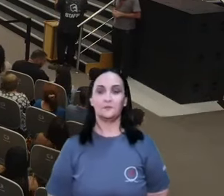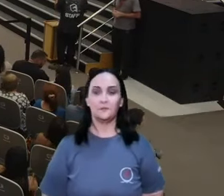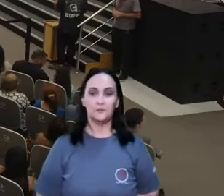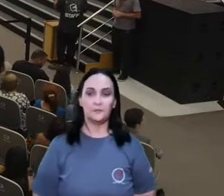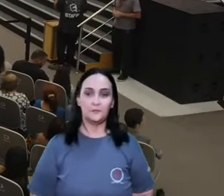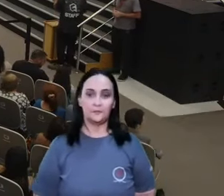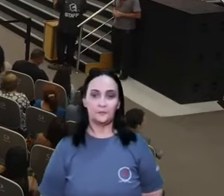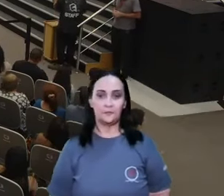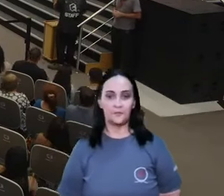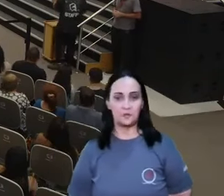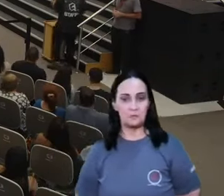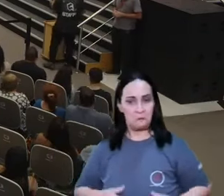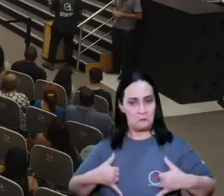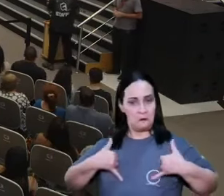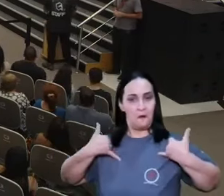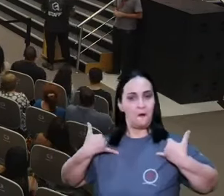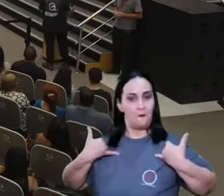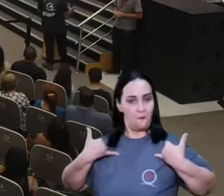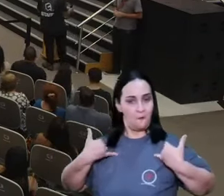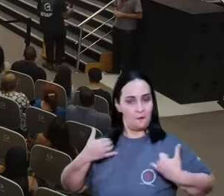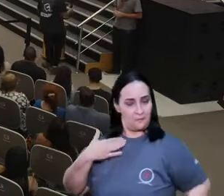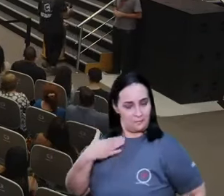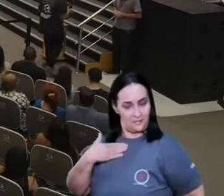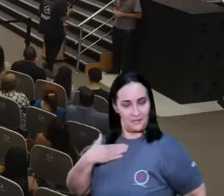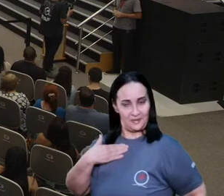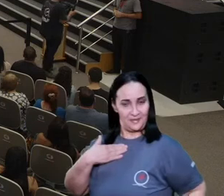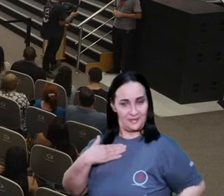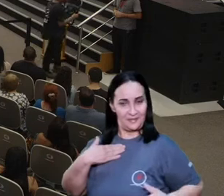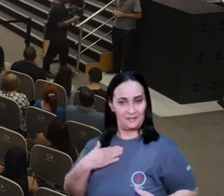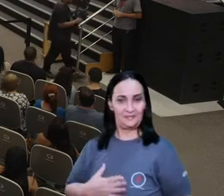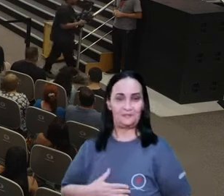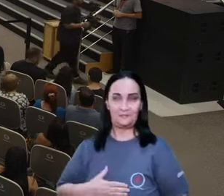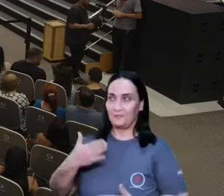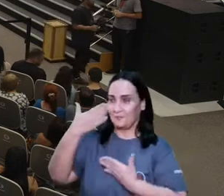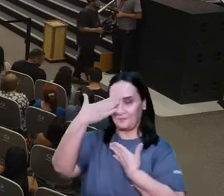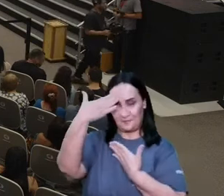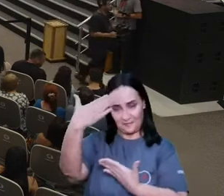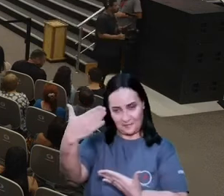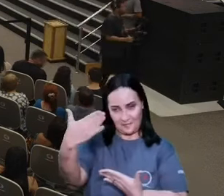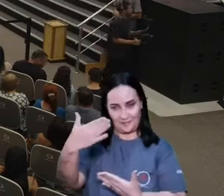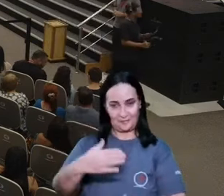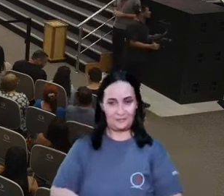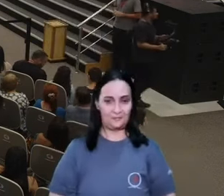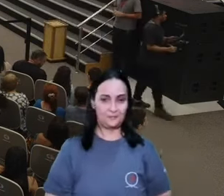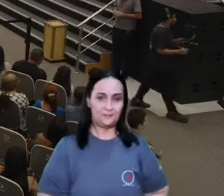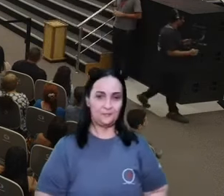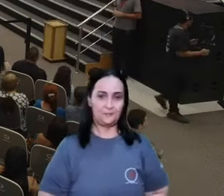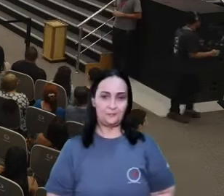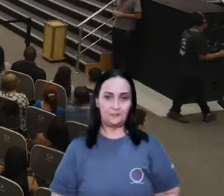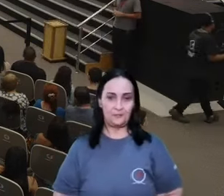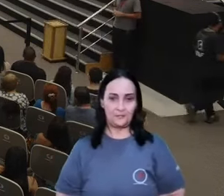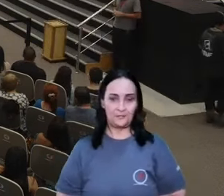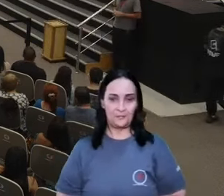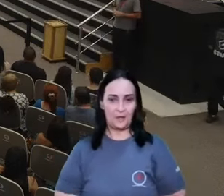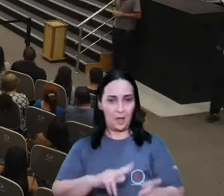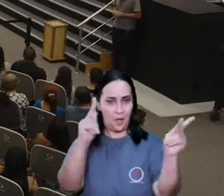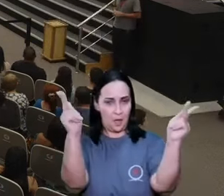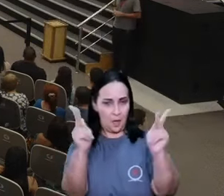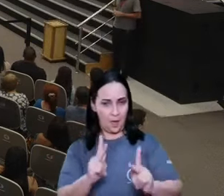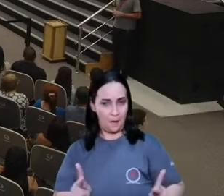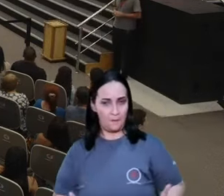a honra é minha alegria muito obrigado amém querido Amém queridos A paz de